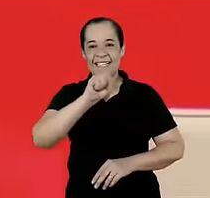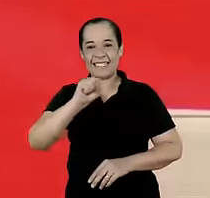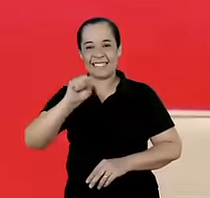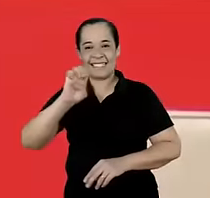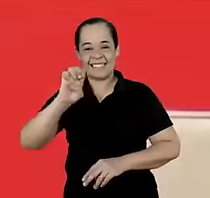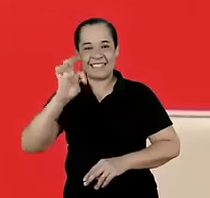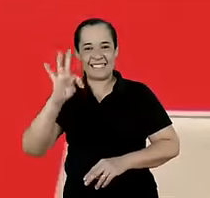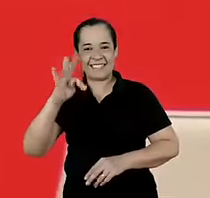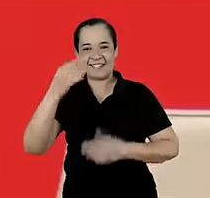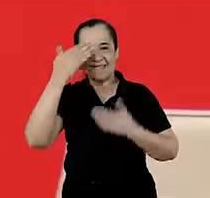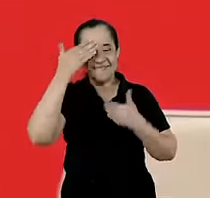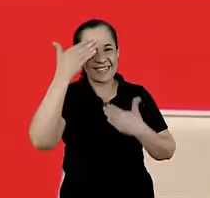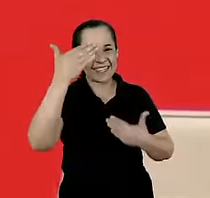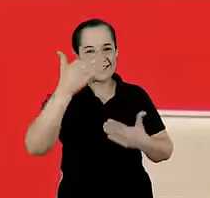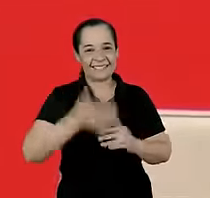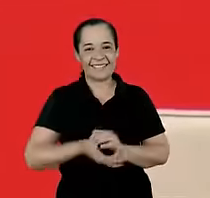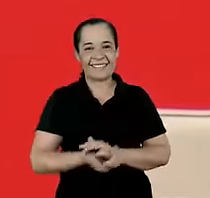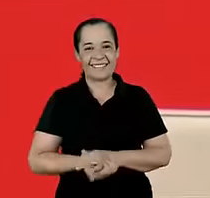obrigada